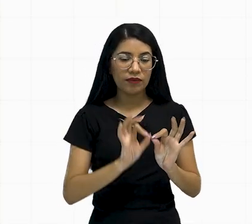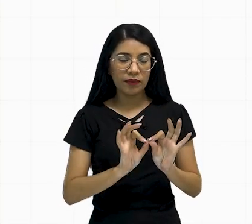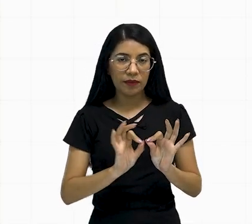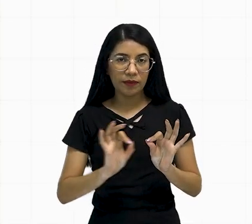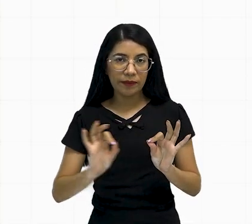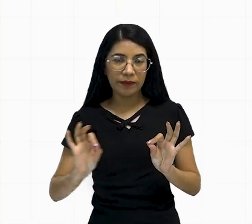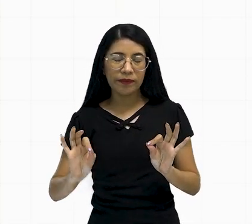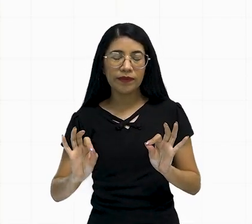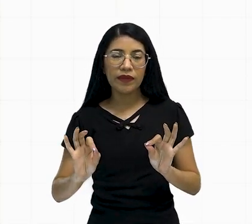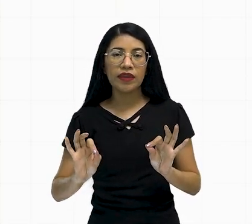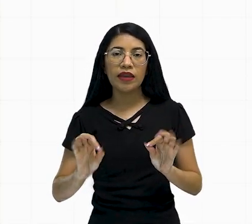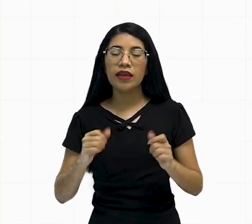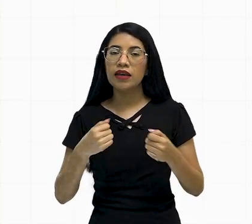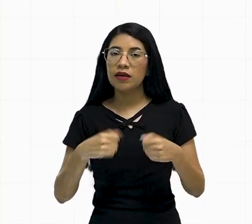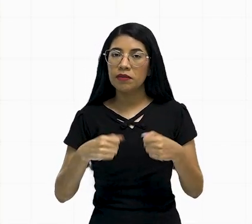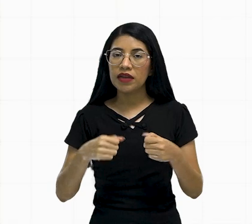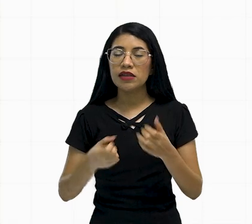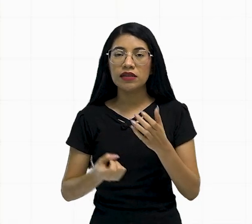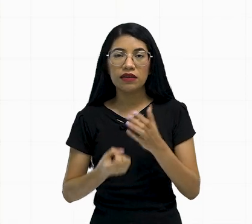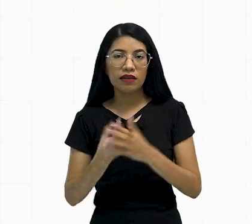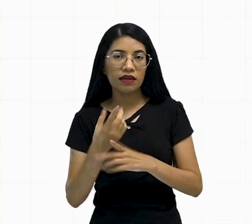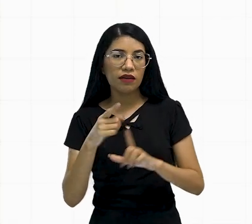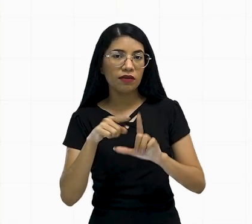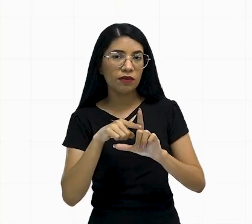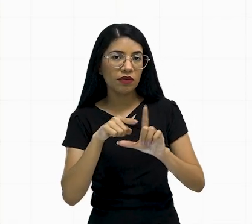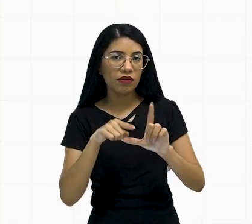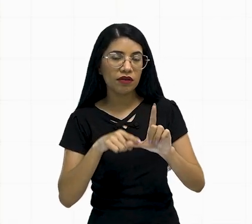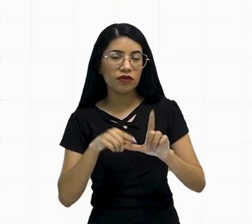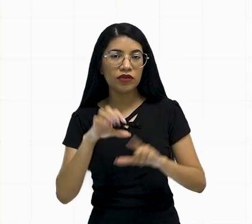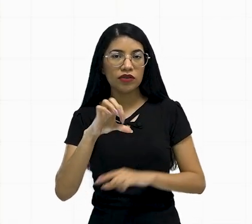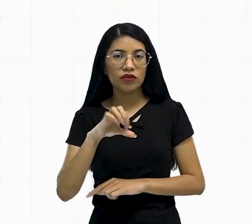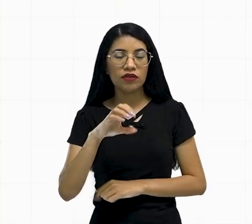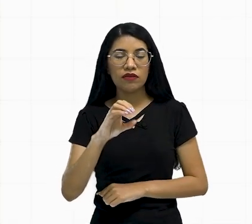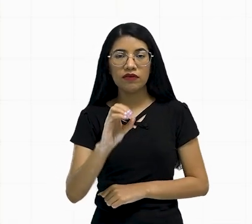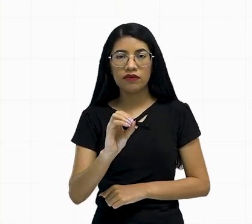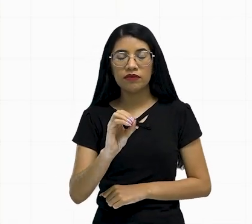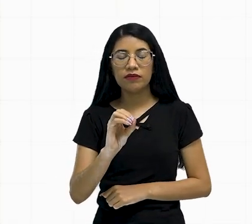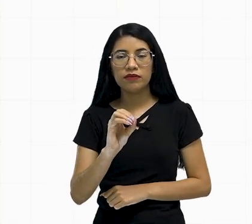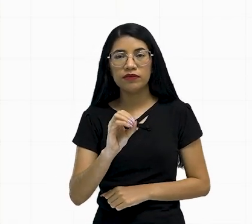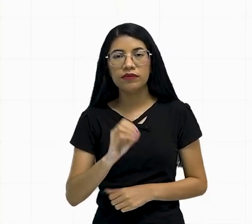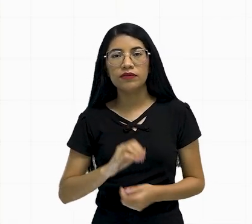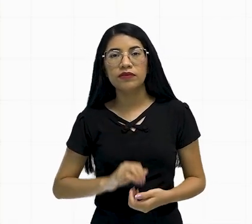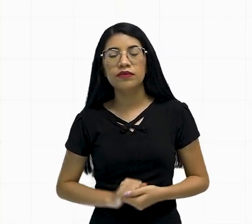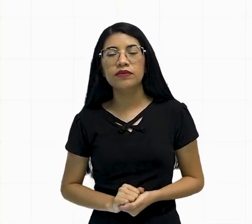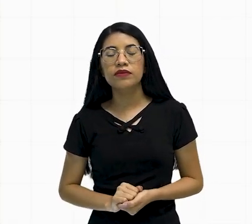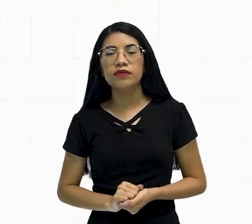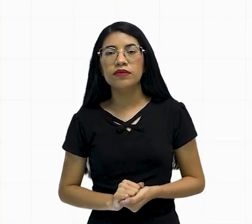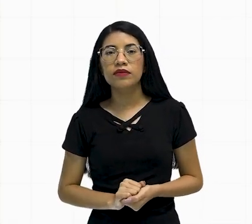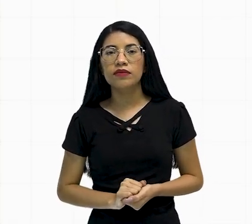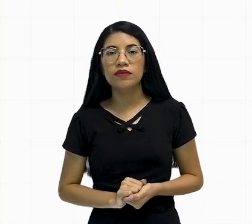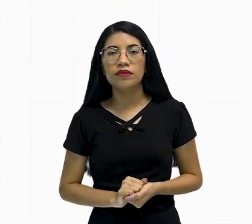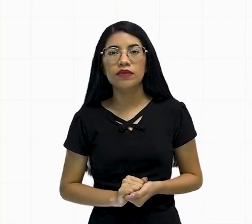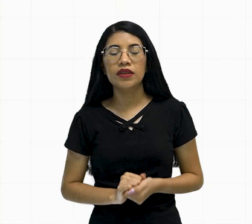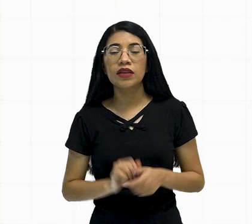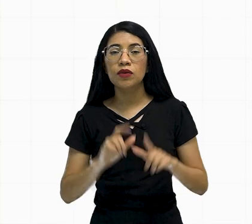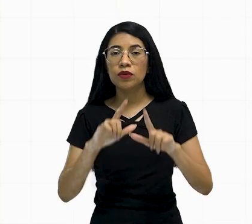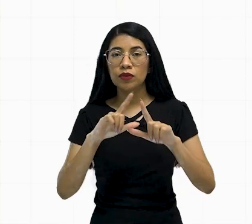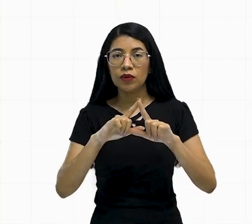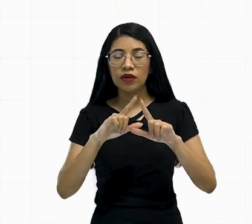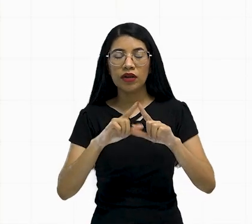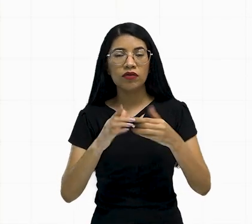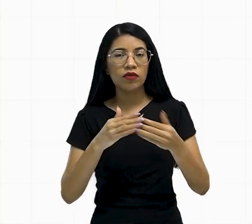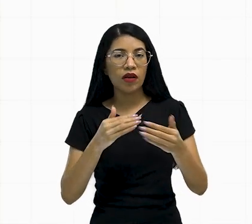lado oposto, ele tem que formar um ângulo de 90 graus, tá bom? Em todo o triângulo é